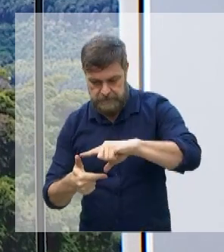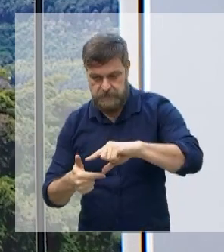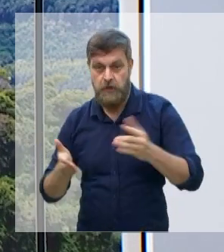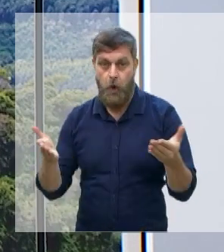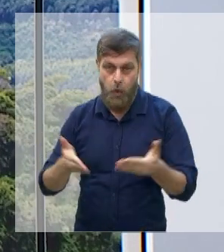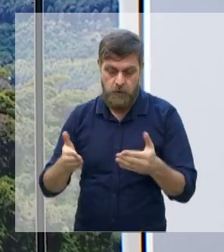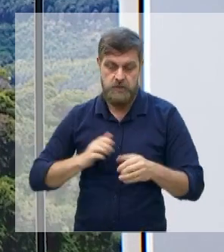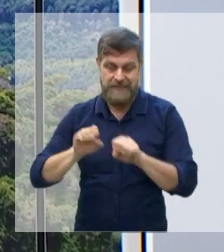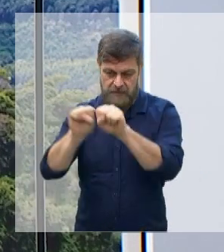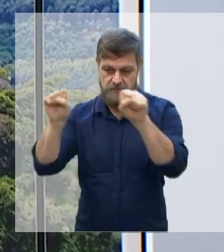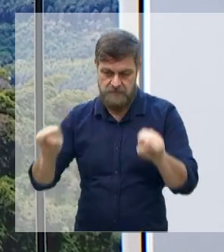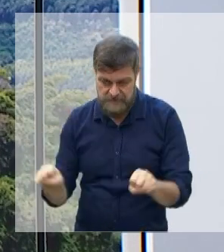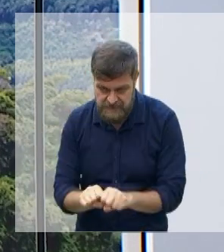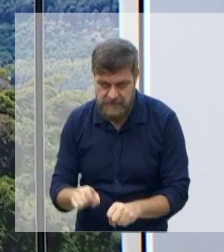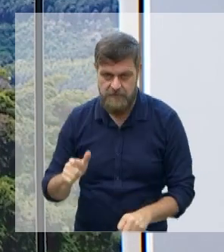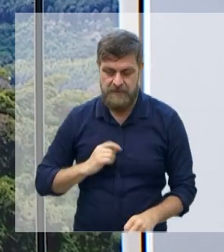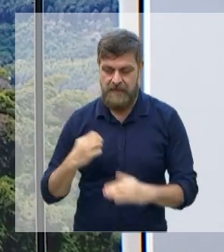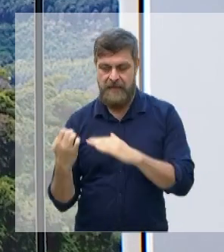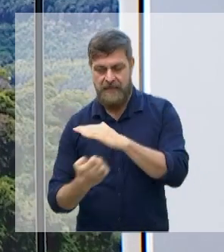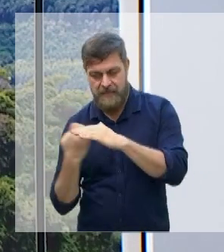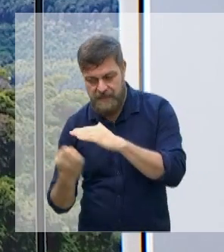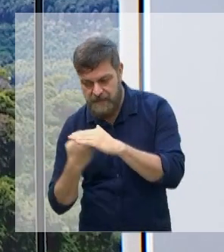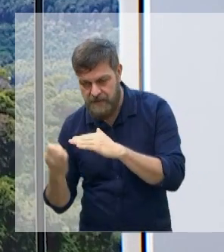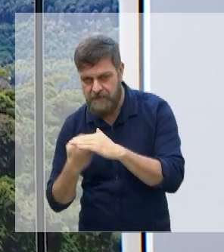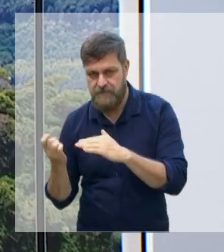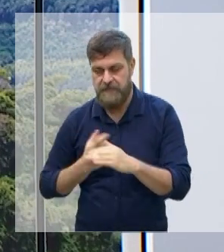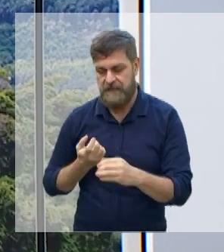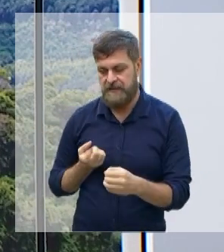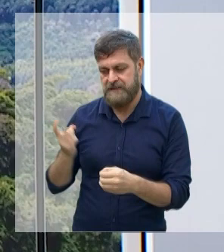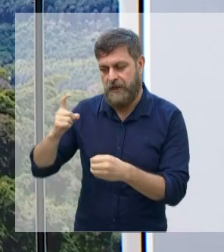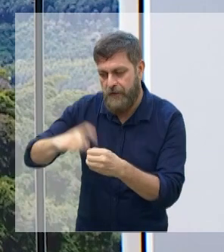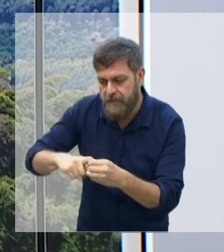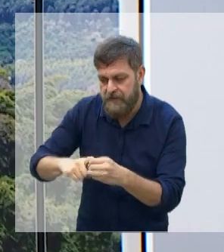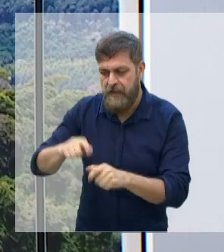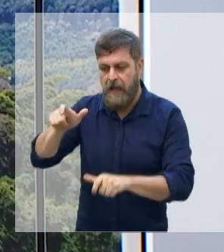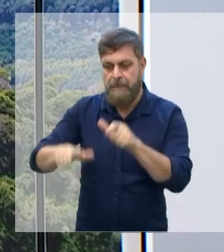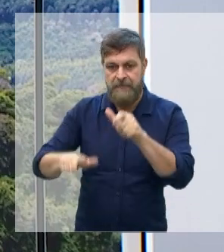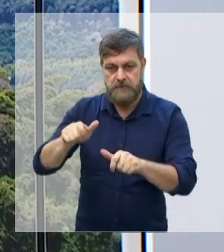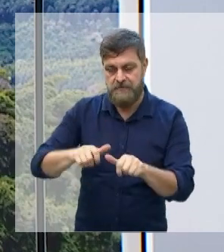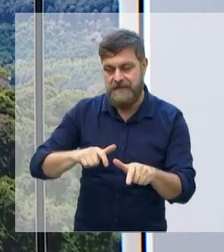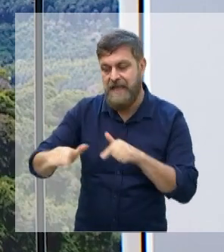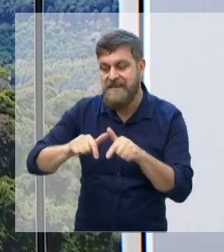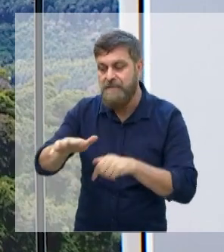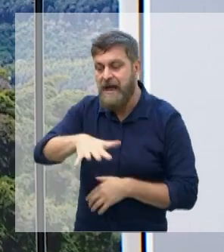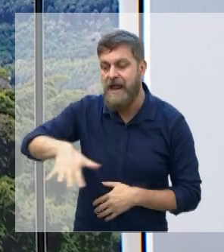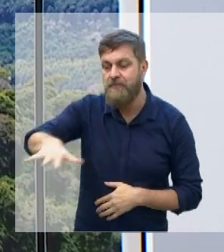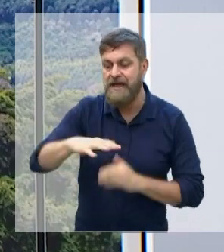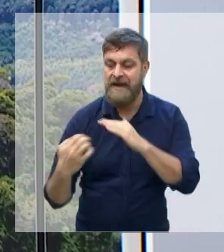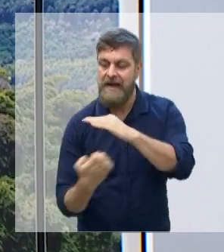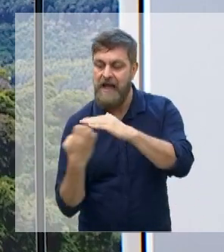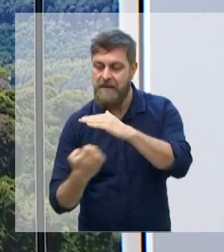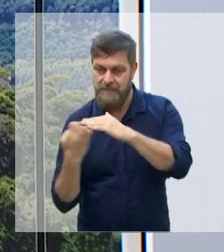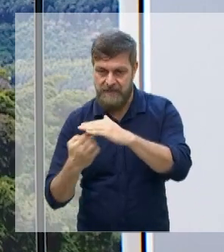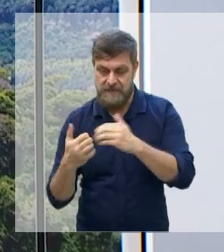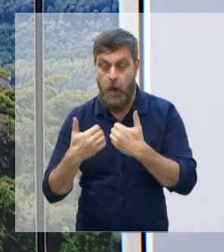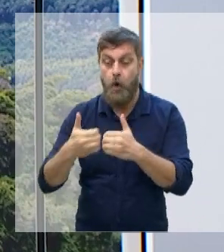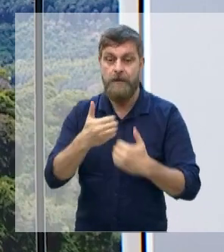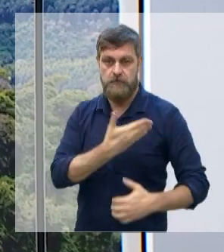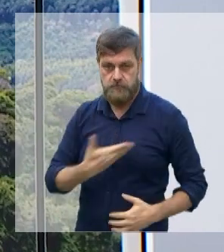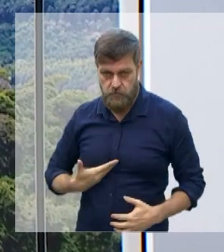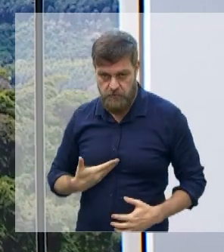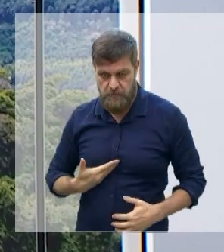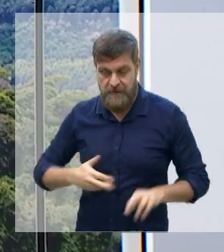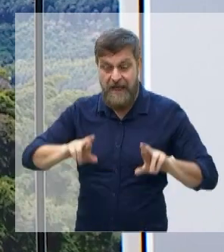na cidade que são algumas empresas cooperativas de permissionários que atendem a população então a diferença